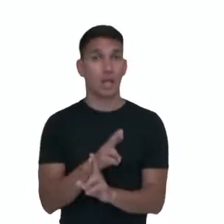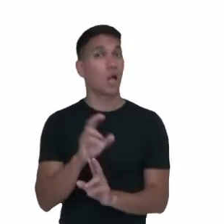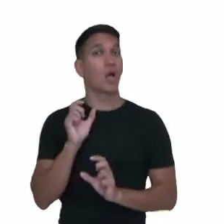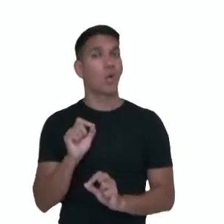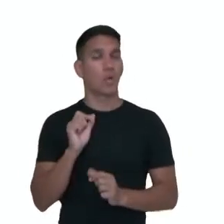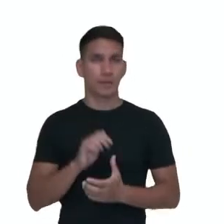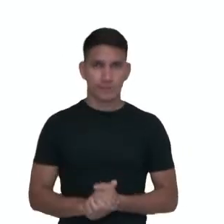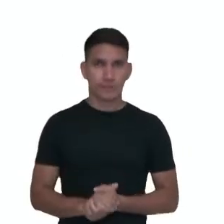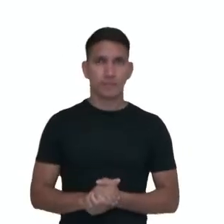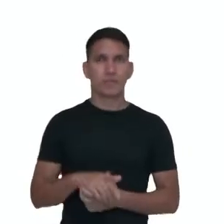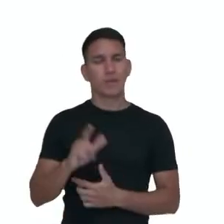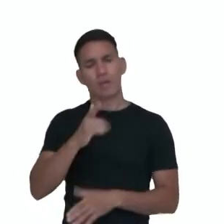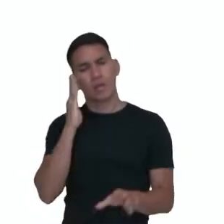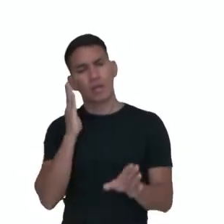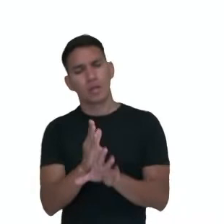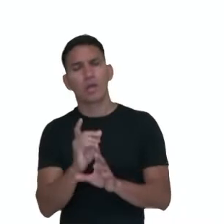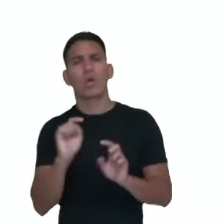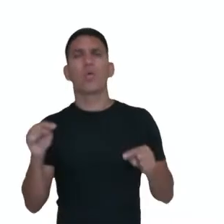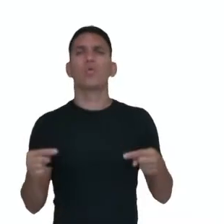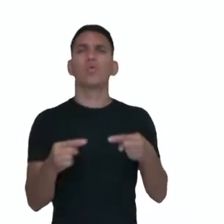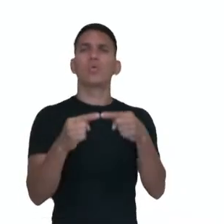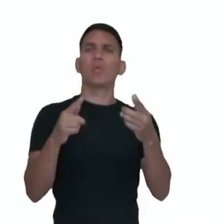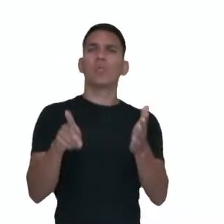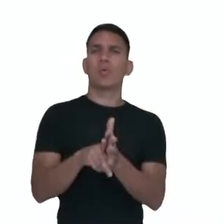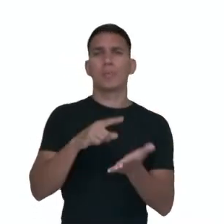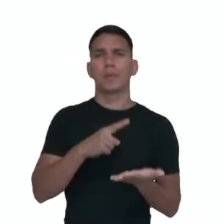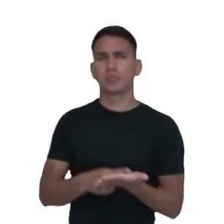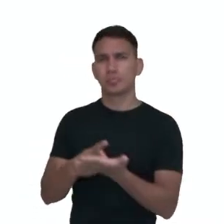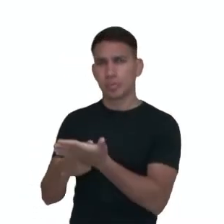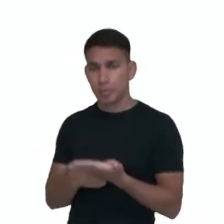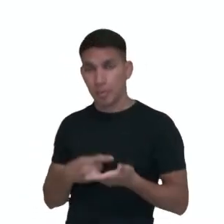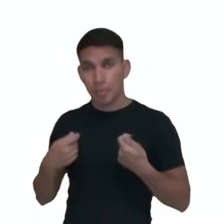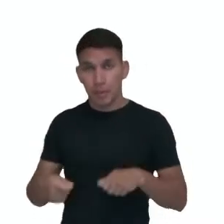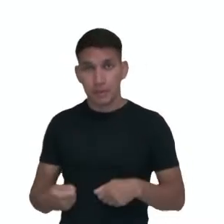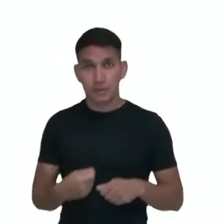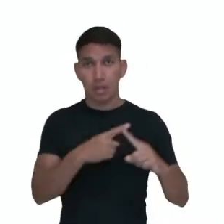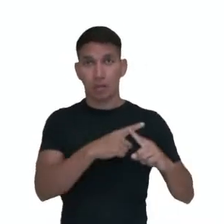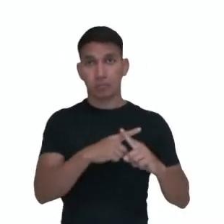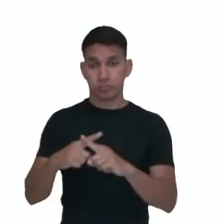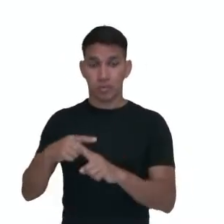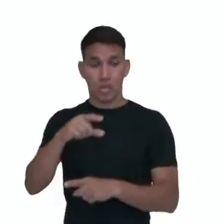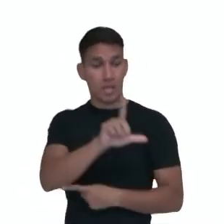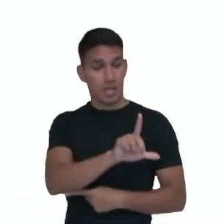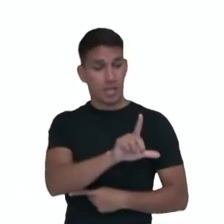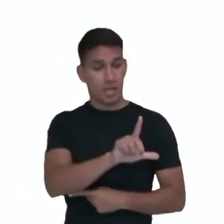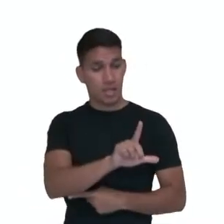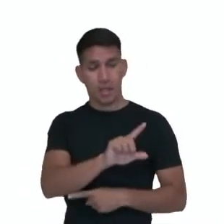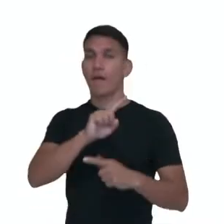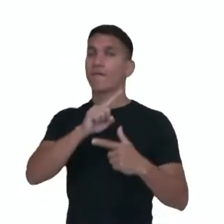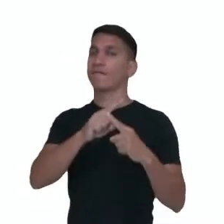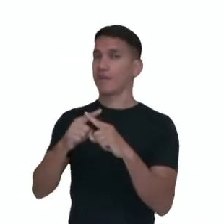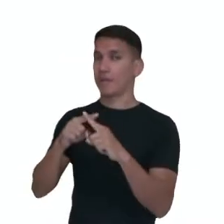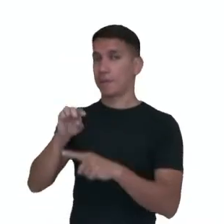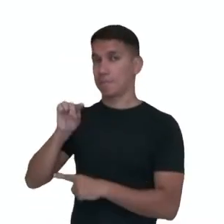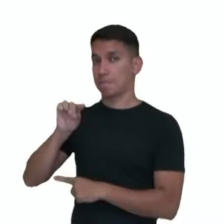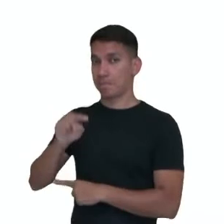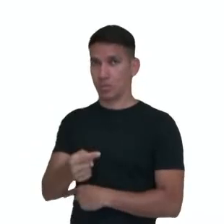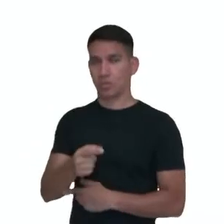seja, para descobrir a equivalência entre as unidades, basta multiplicar, né, o L por 1.000. Assim, a gente